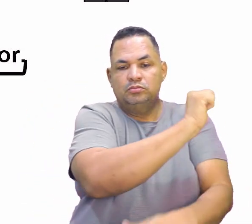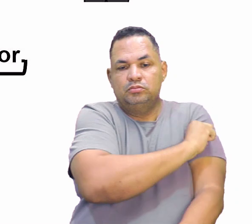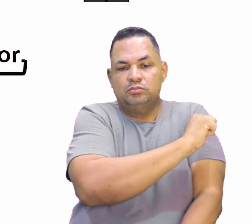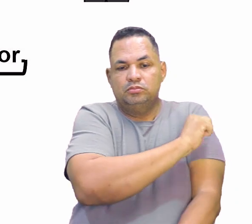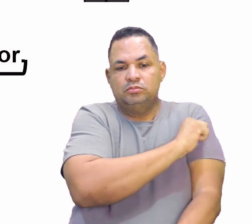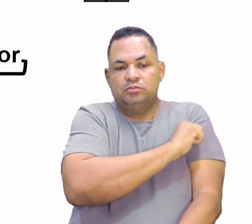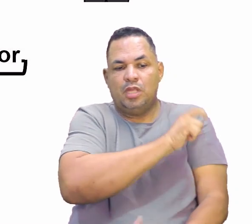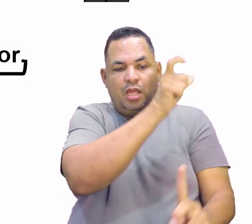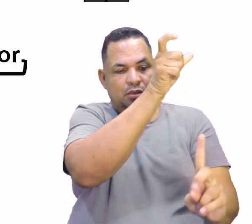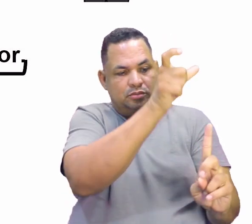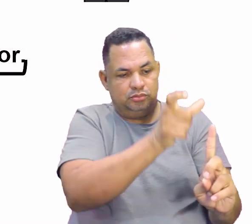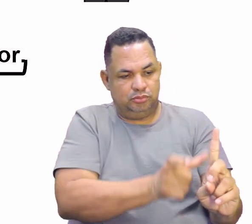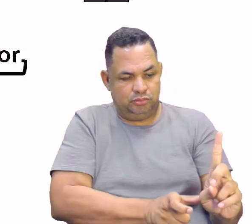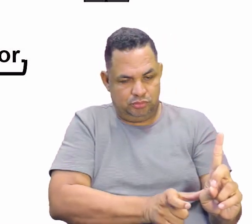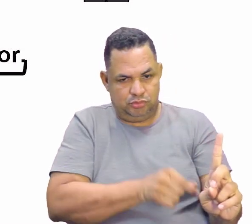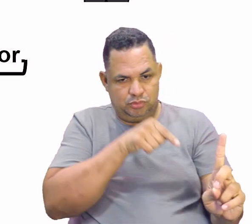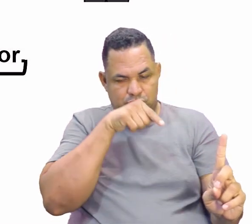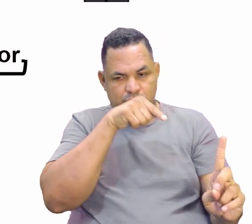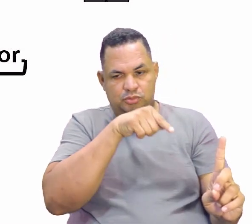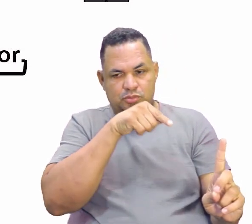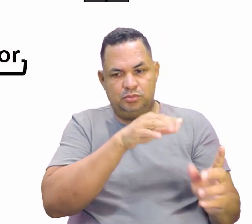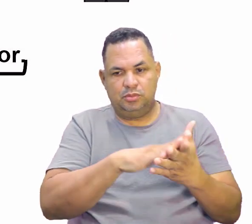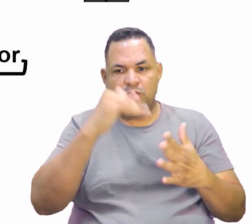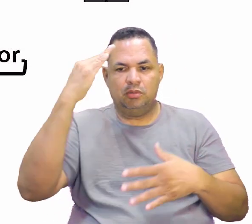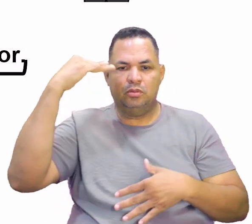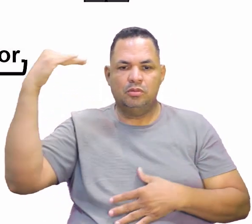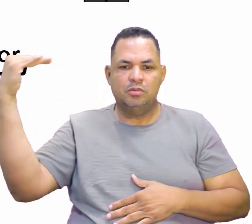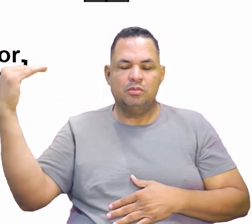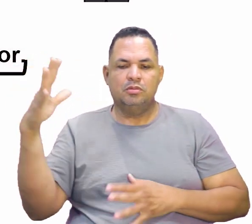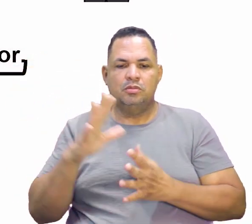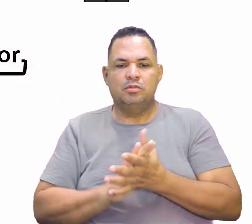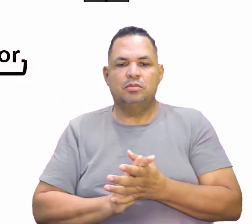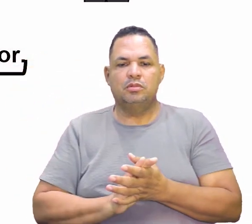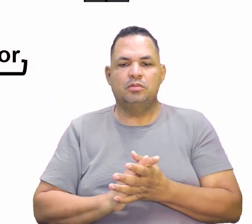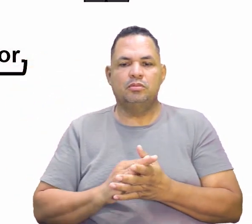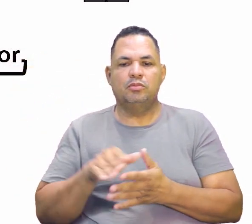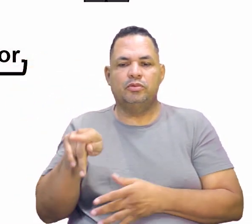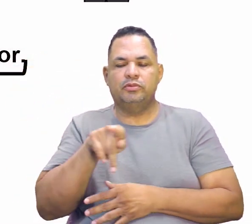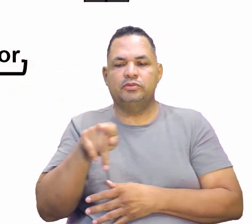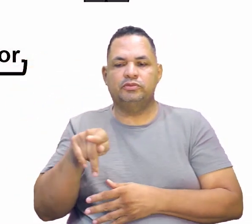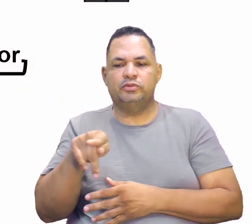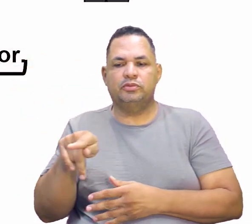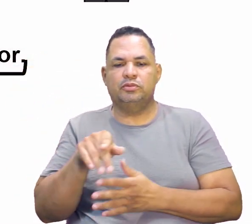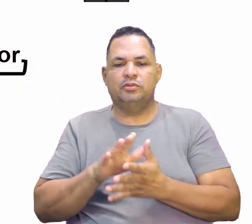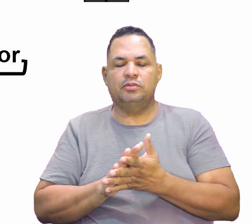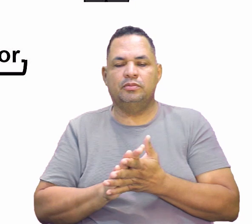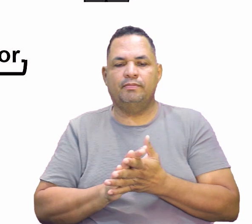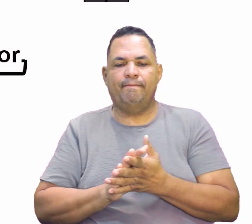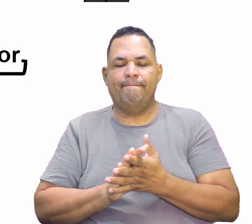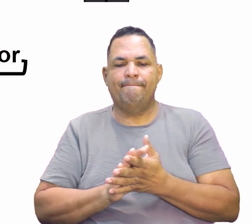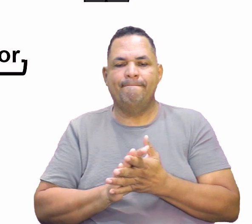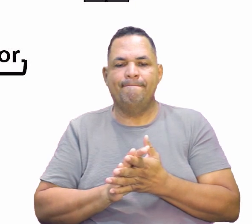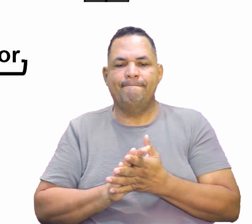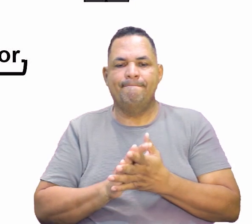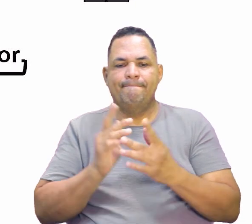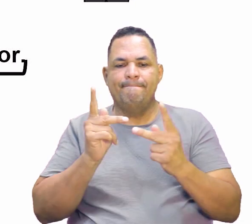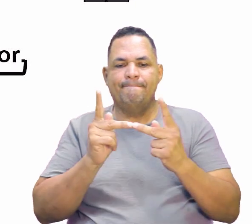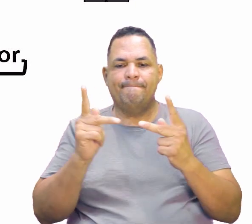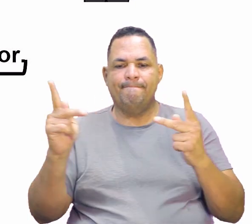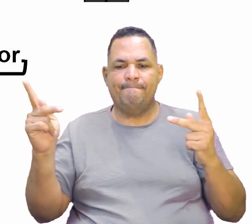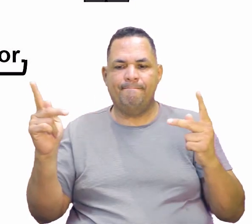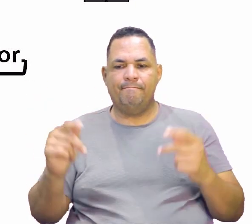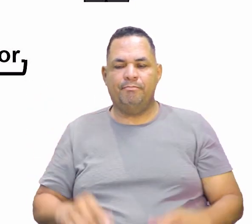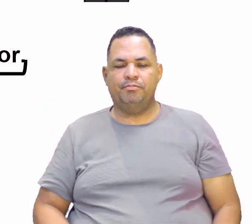alunos sujeito, homenagearam o professor, predicado. Certinho! Olha só